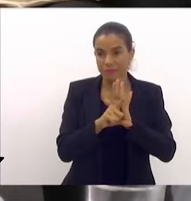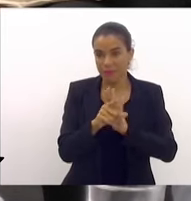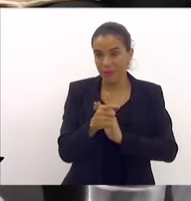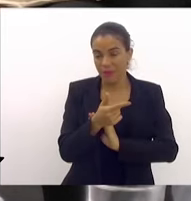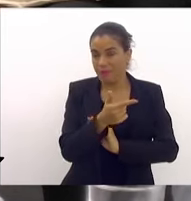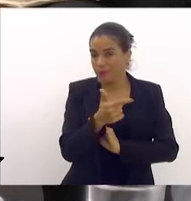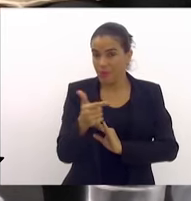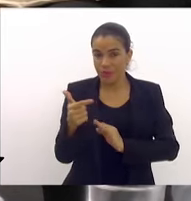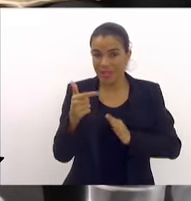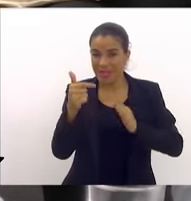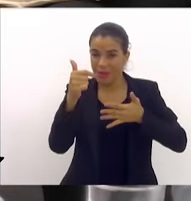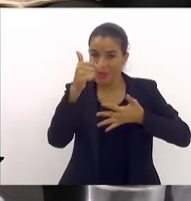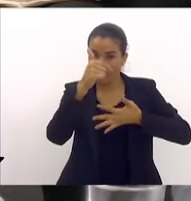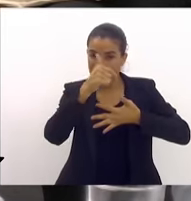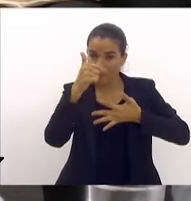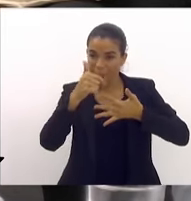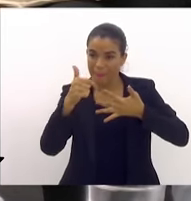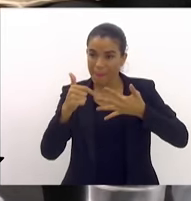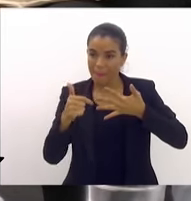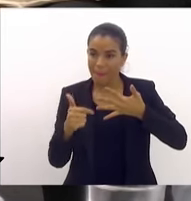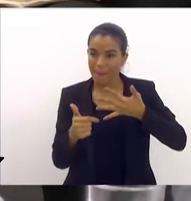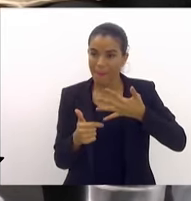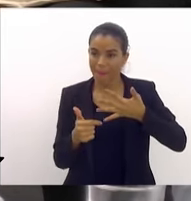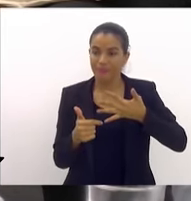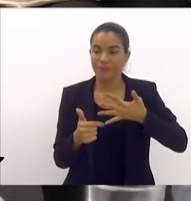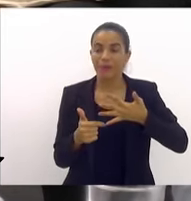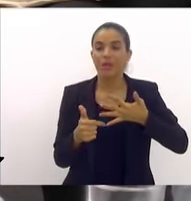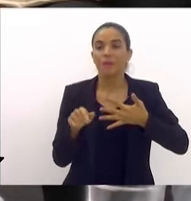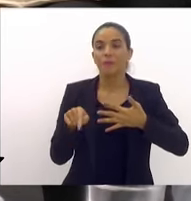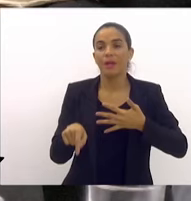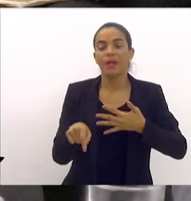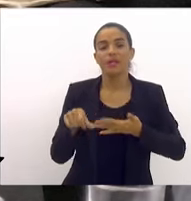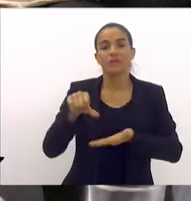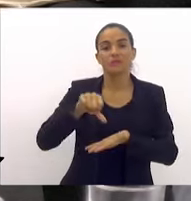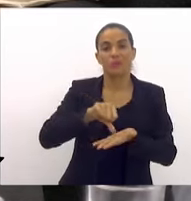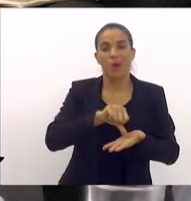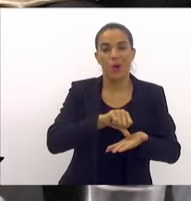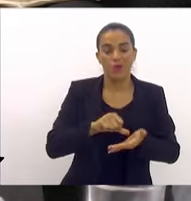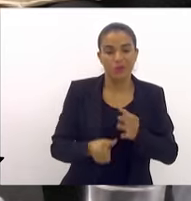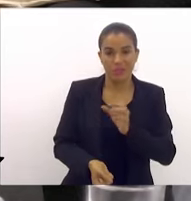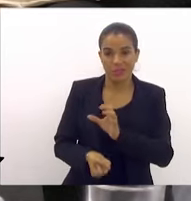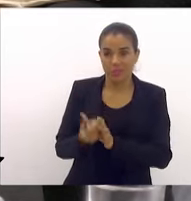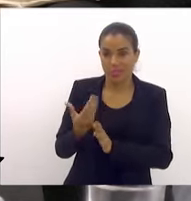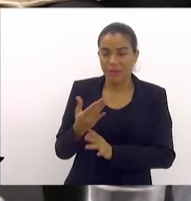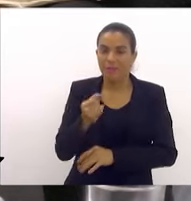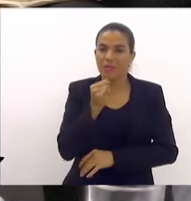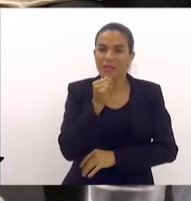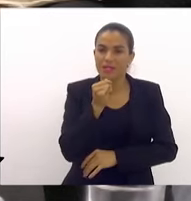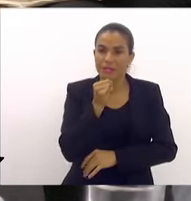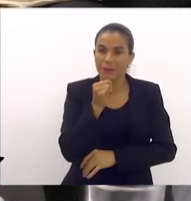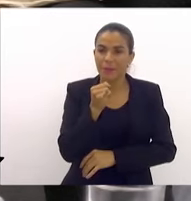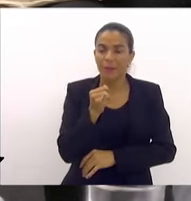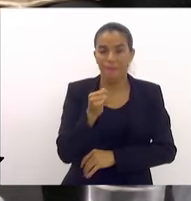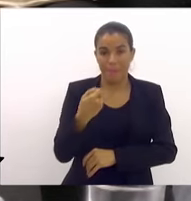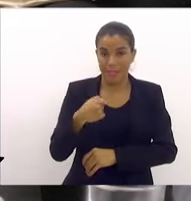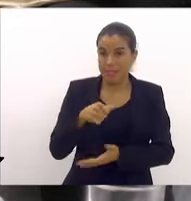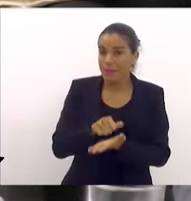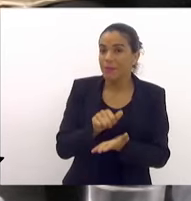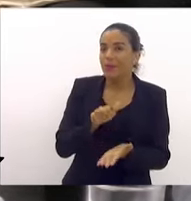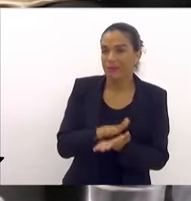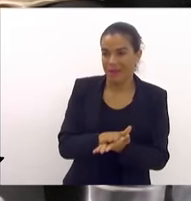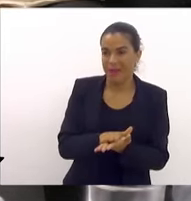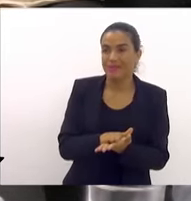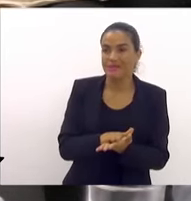nenhum critério para que esses postos sejam montados, ou seja, ele prevê que deve montar, mas